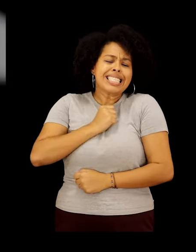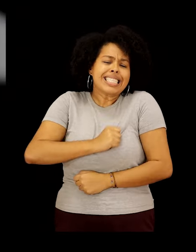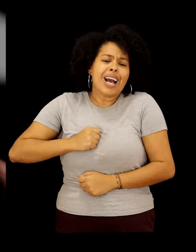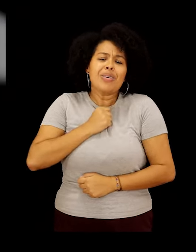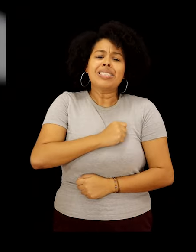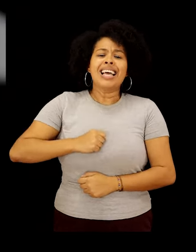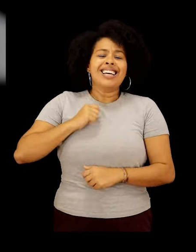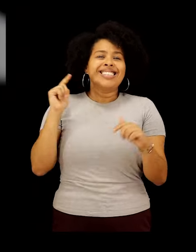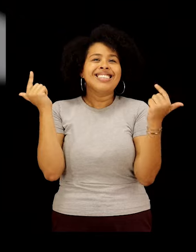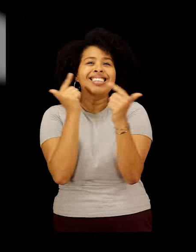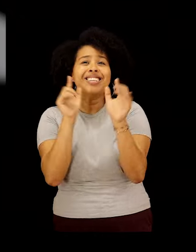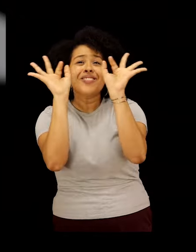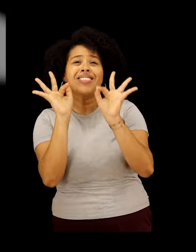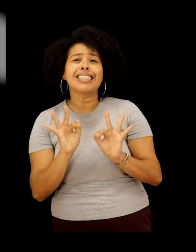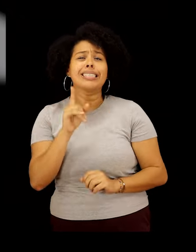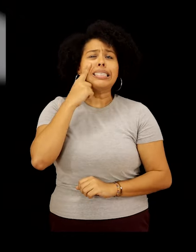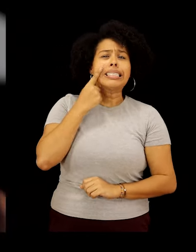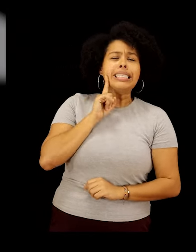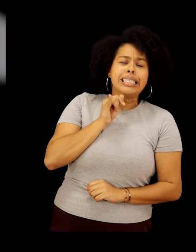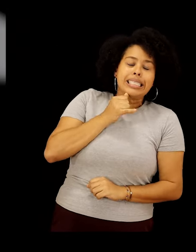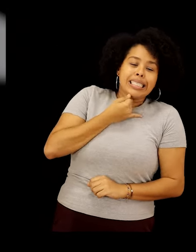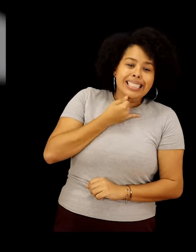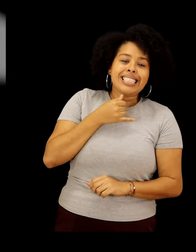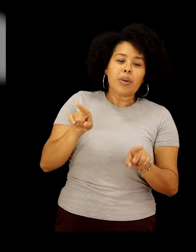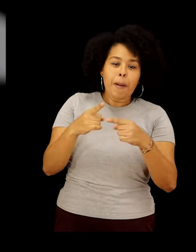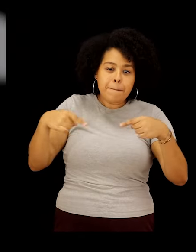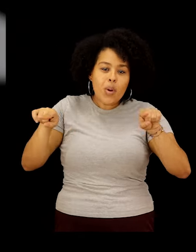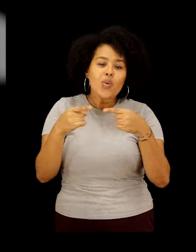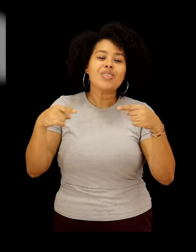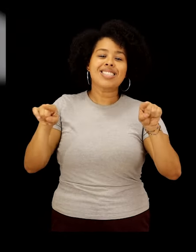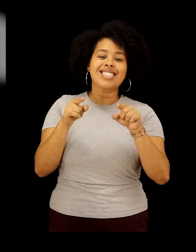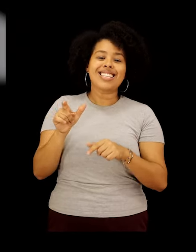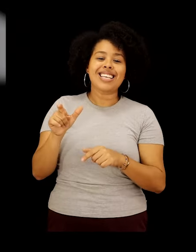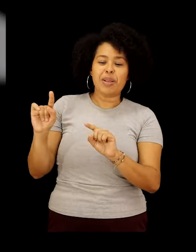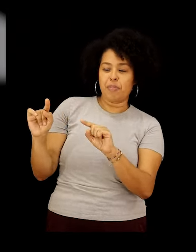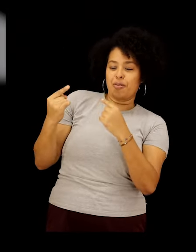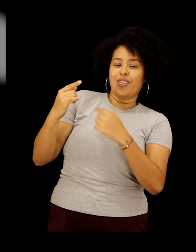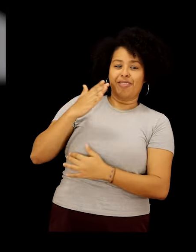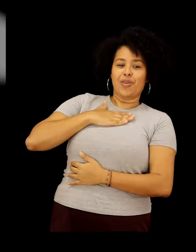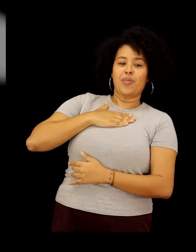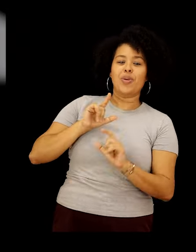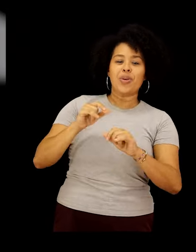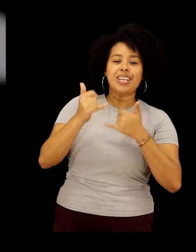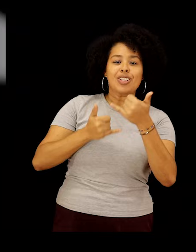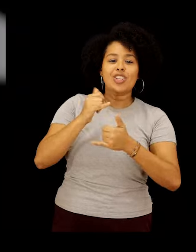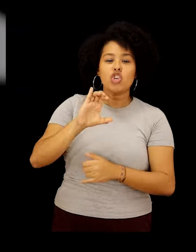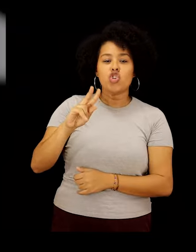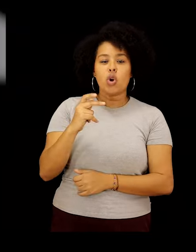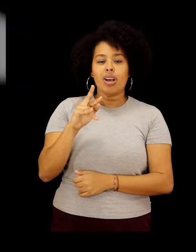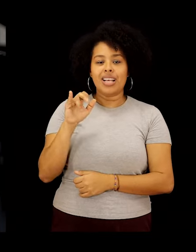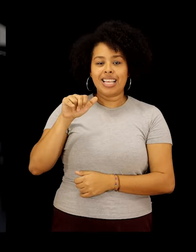risada, o choro vem de uma alegria. Inclusive, tem uma música que ele tirava onda com meu sorriso, chama-se